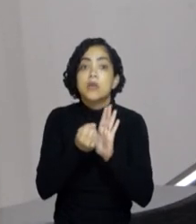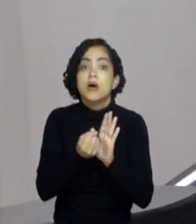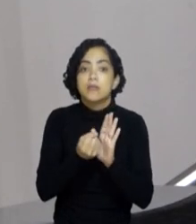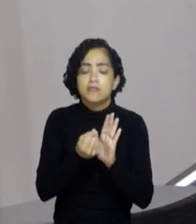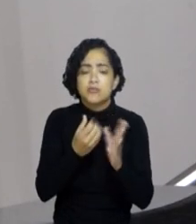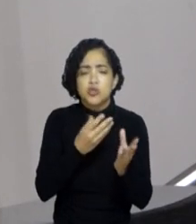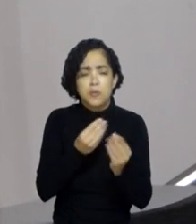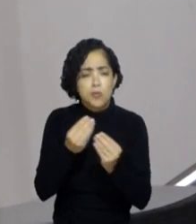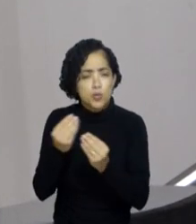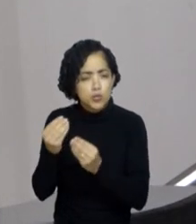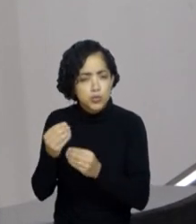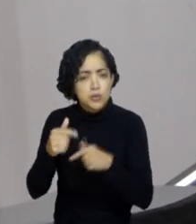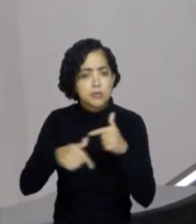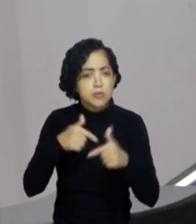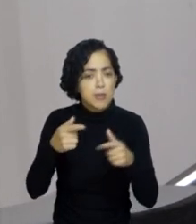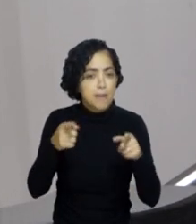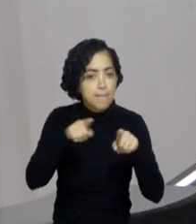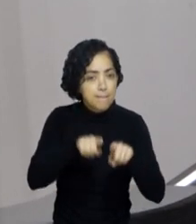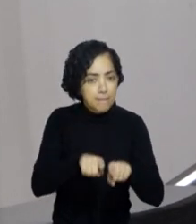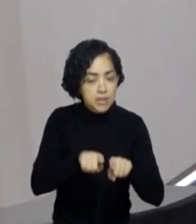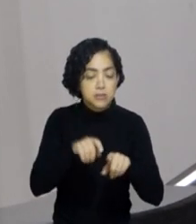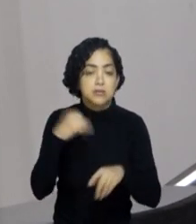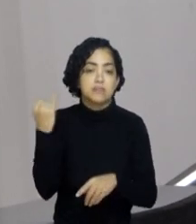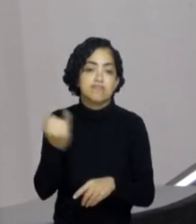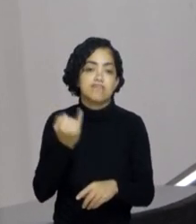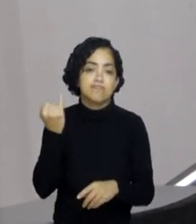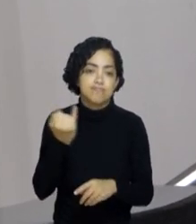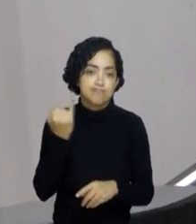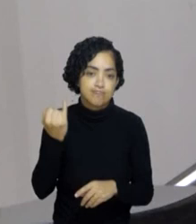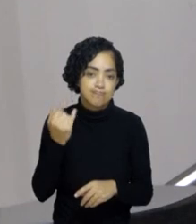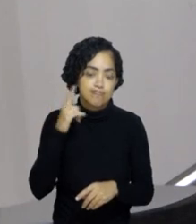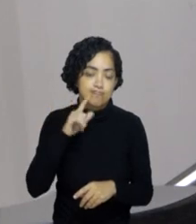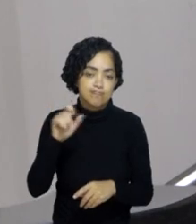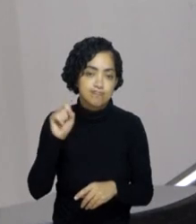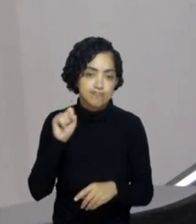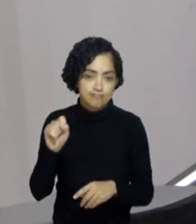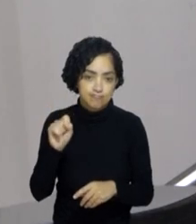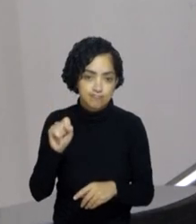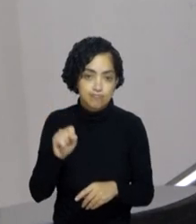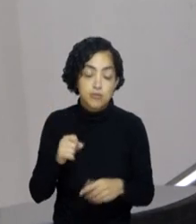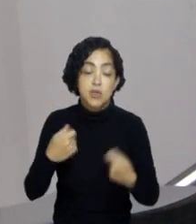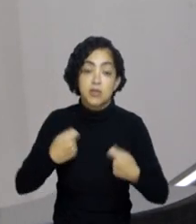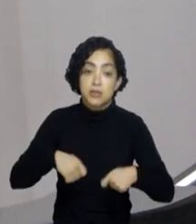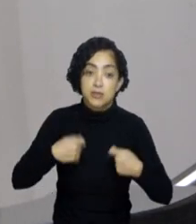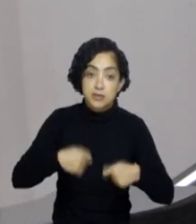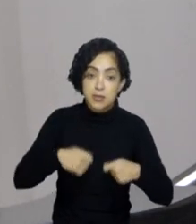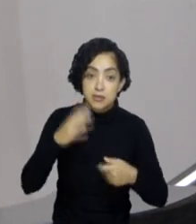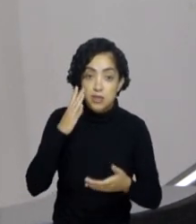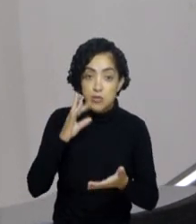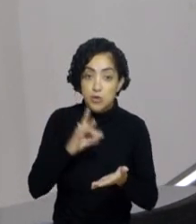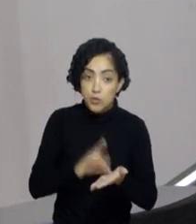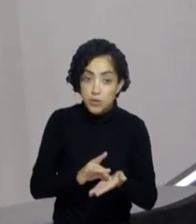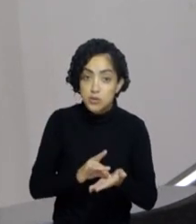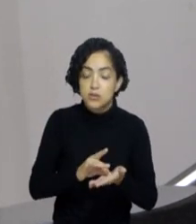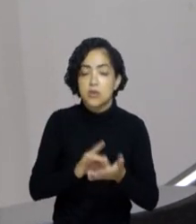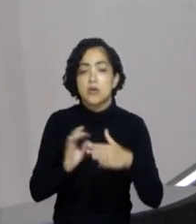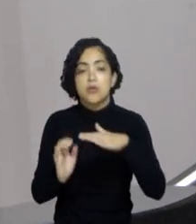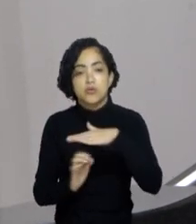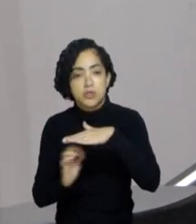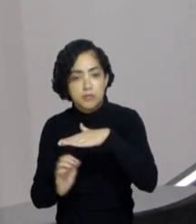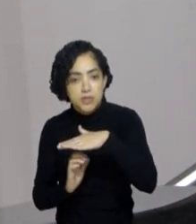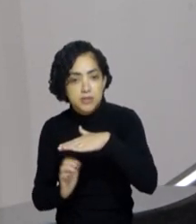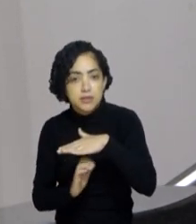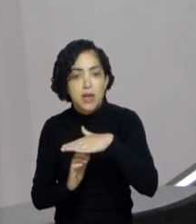tempo. Esta parceria foi fundamental para o nosso sucesso. É necessário reconhecer os empresários que sempre